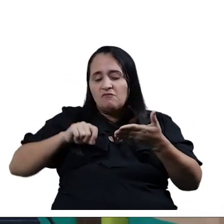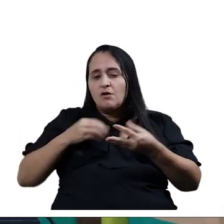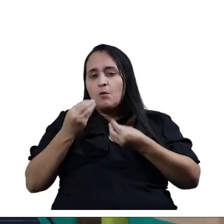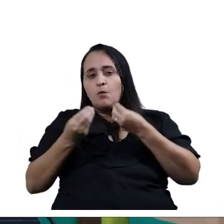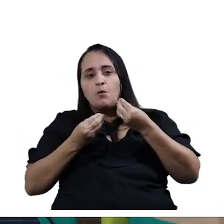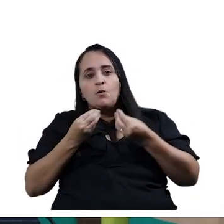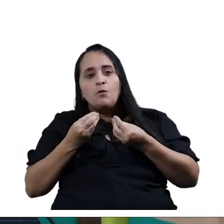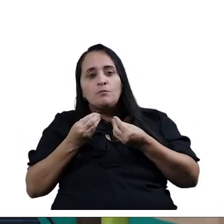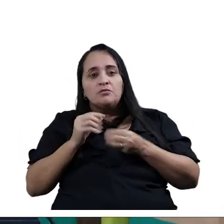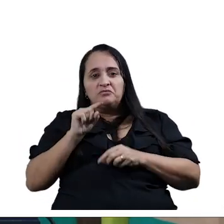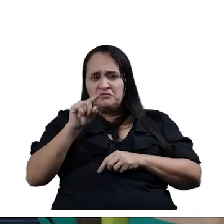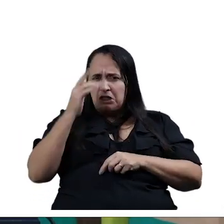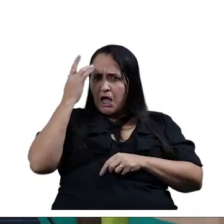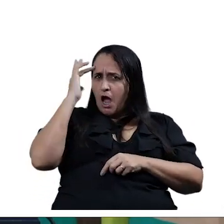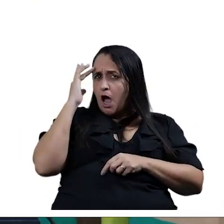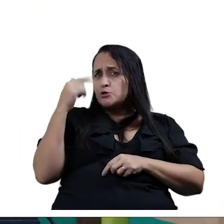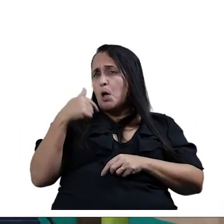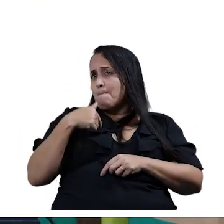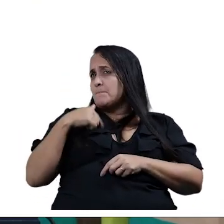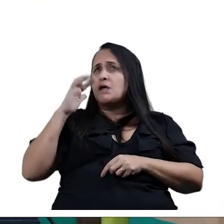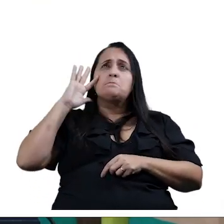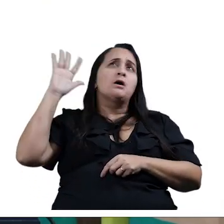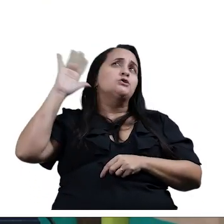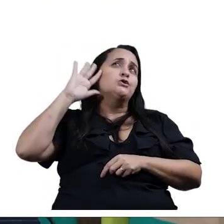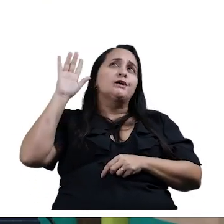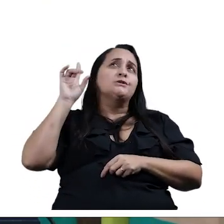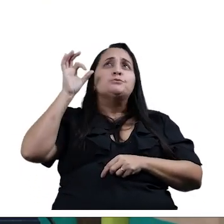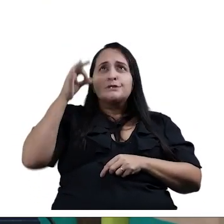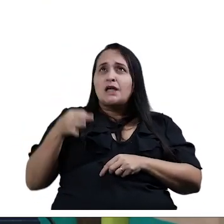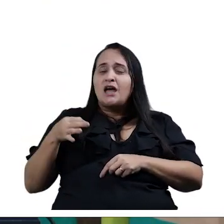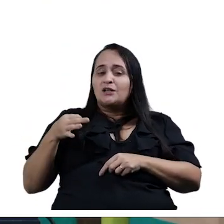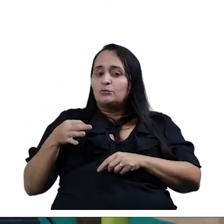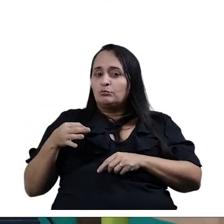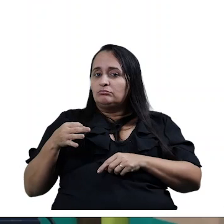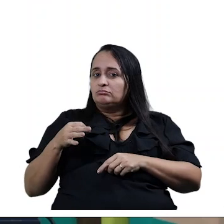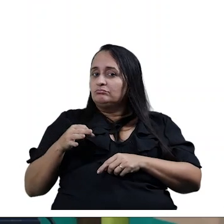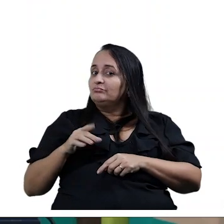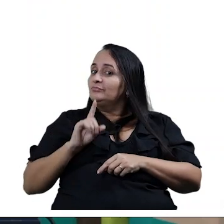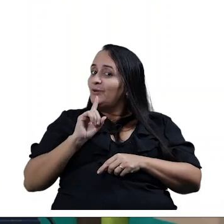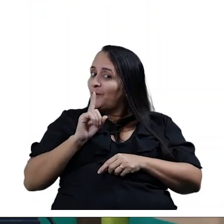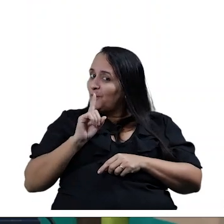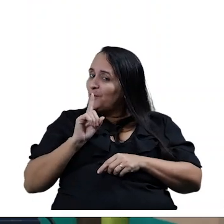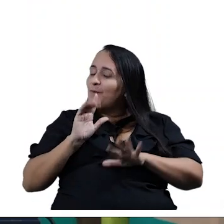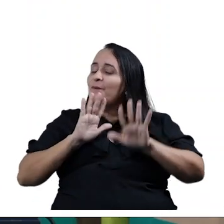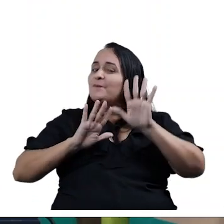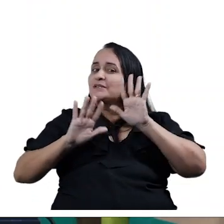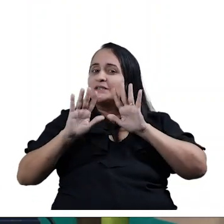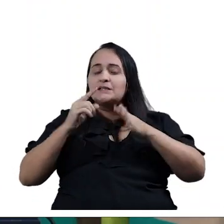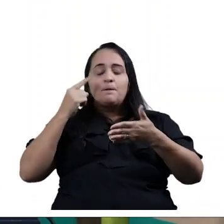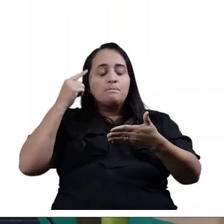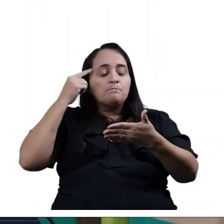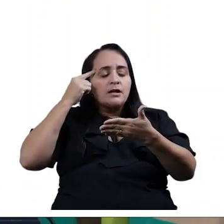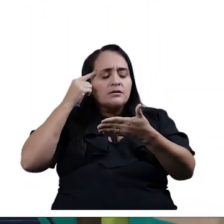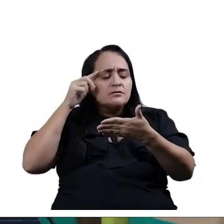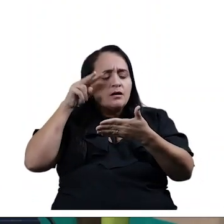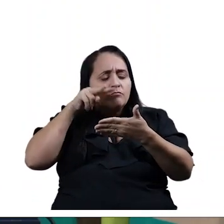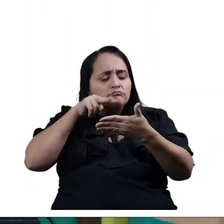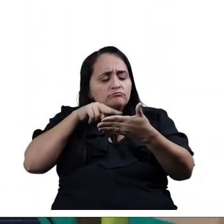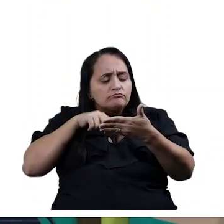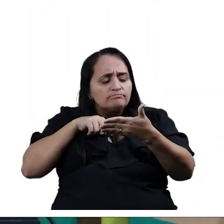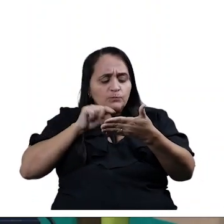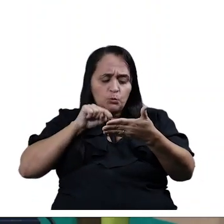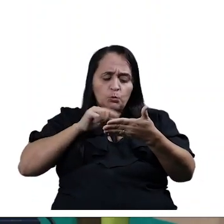você acha dentro da sua imaginação que é a certa. Ou que você faria se fosse você